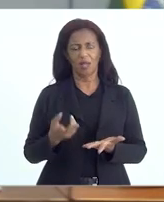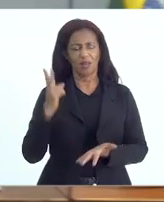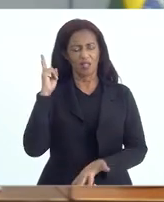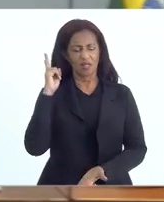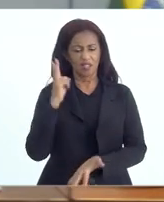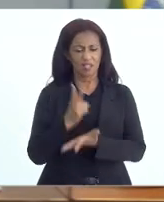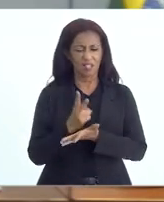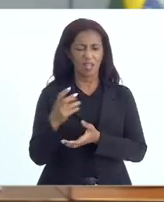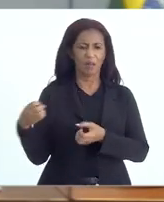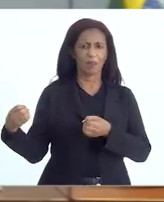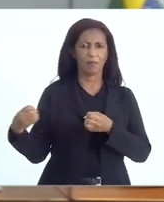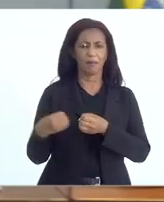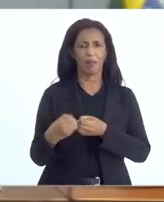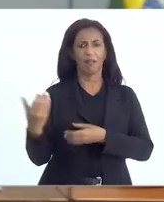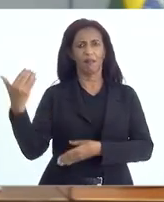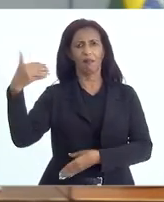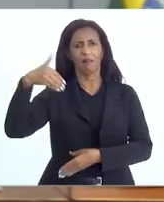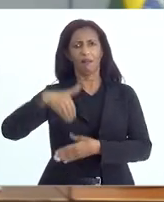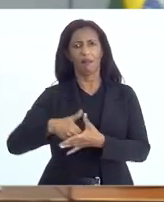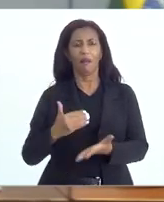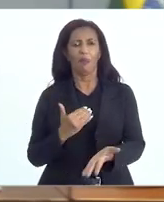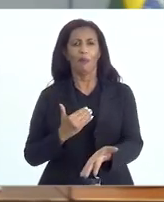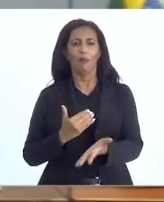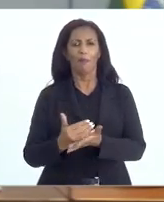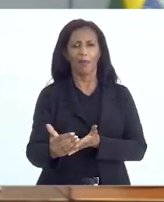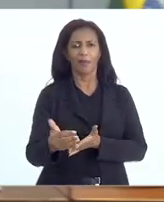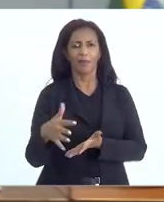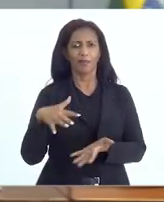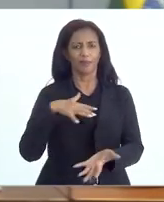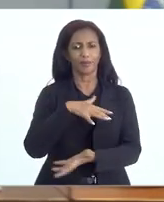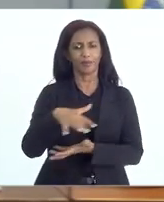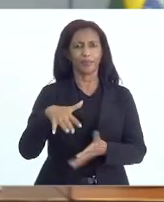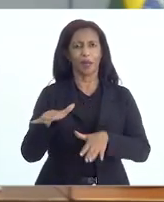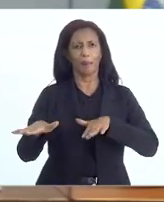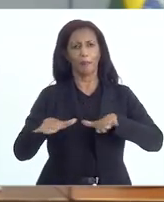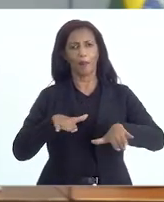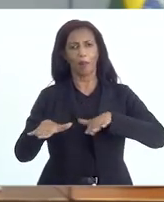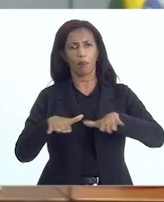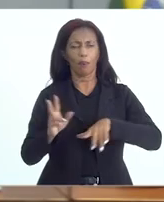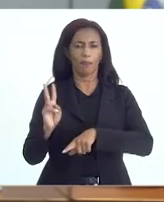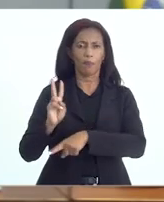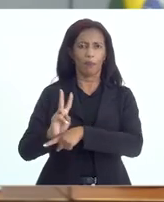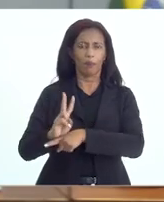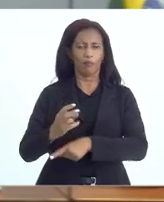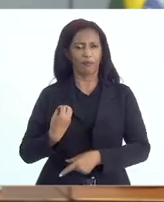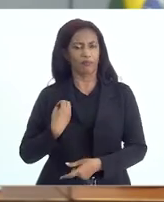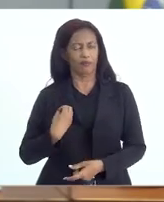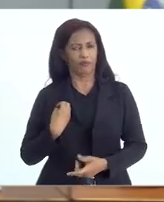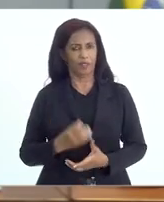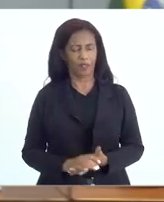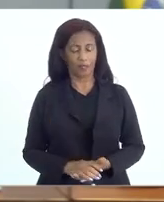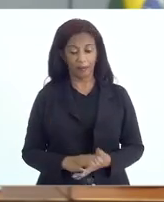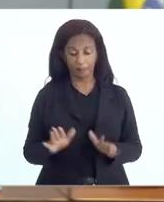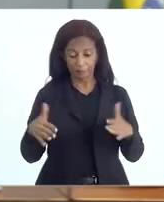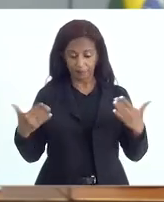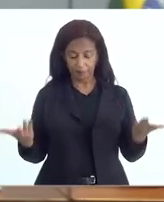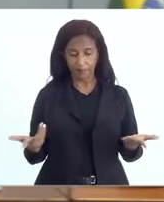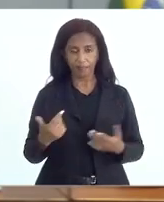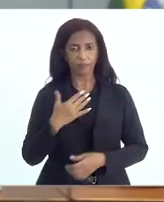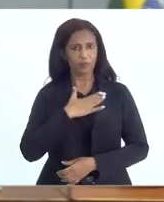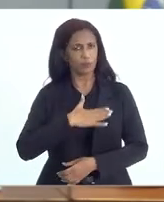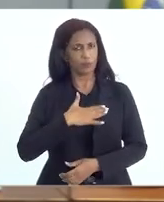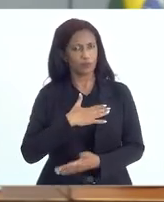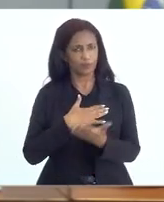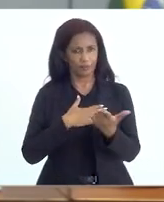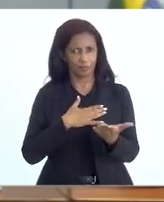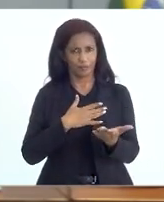o ano que antecede a eleição começa a se o movimento dos guarda-vidas então eu